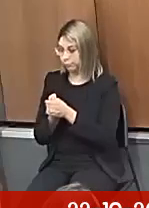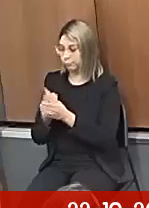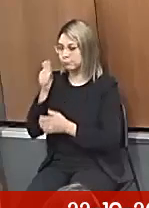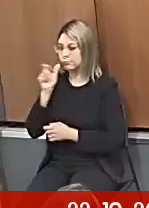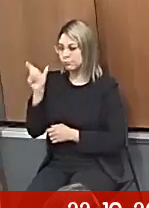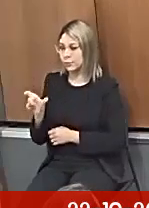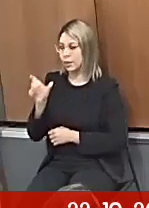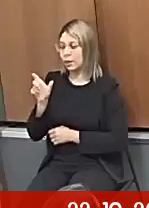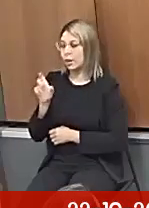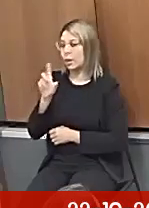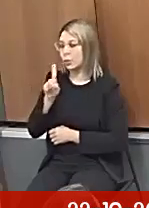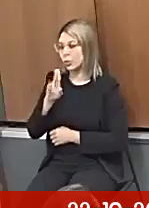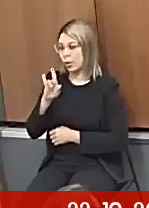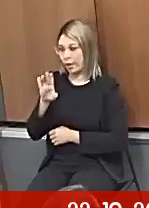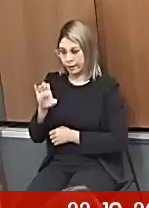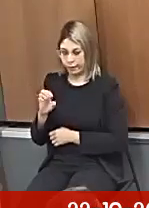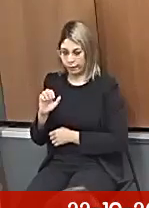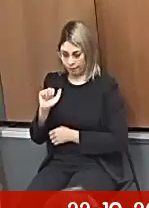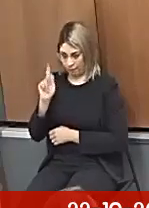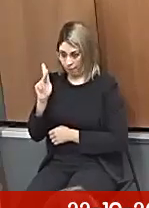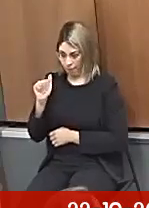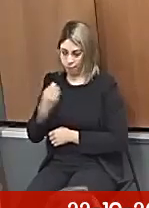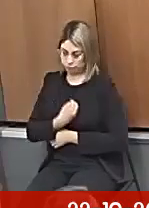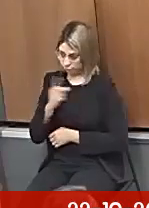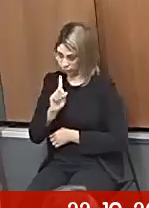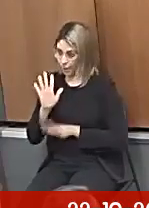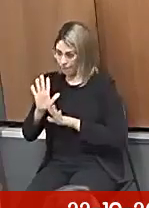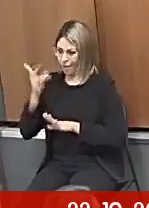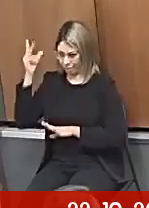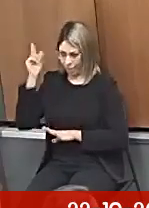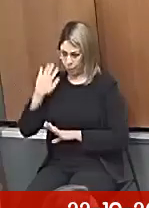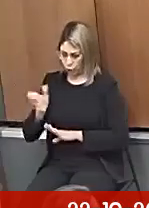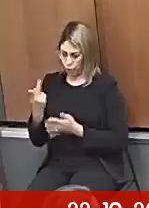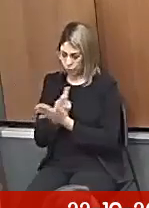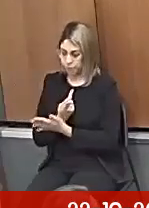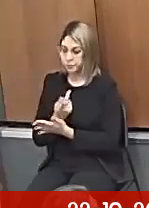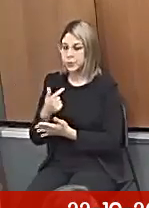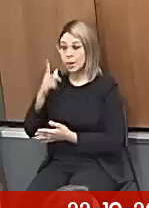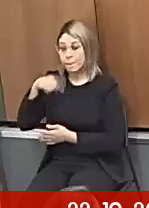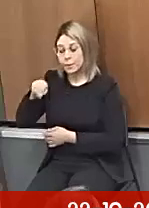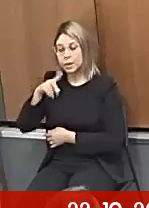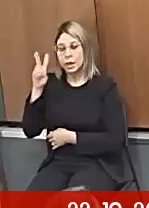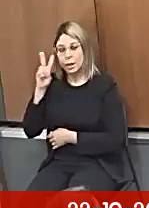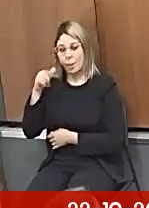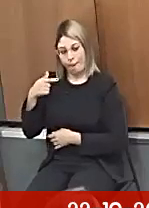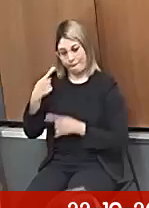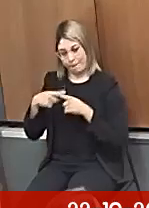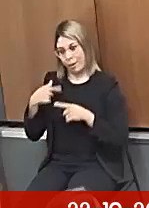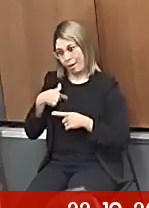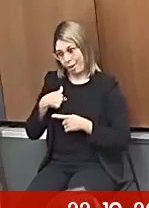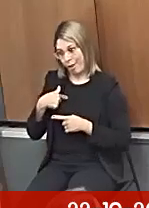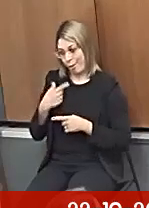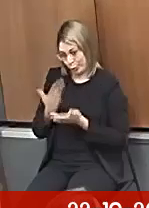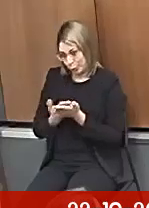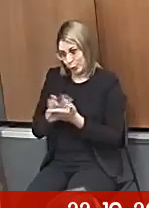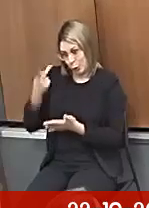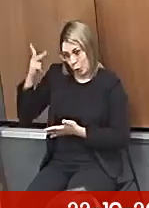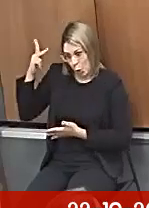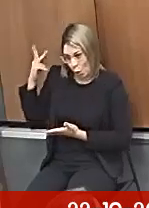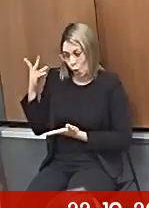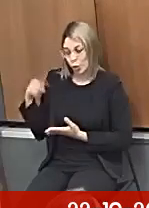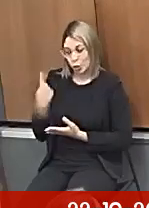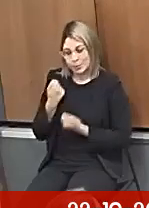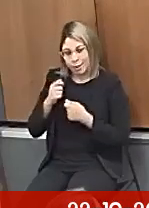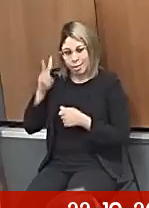Zuleika, isso já tem um tempo, mas só para a gente recordar, aqui eu como historiador, a gente precisa resgatar um